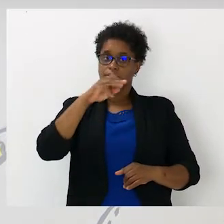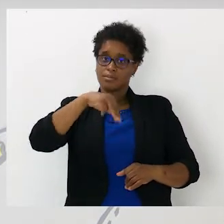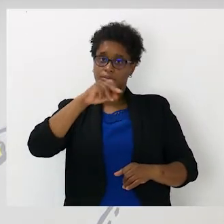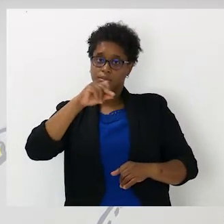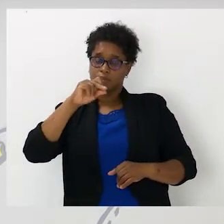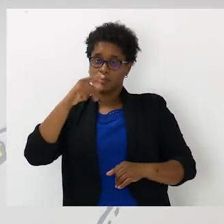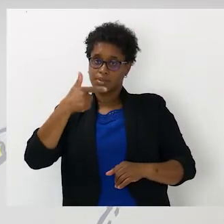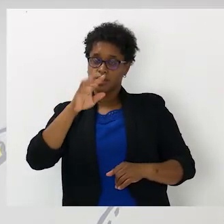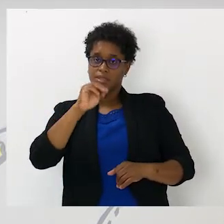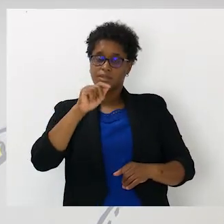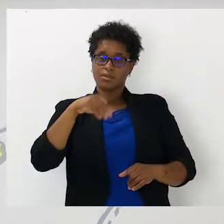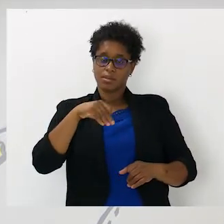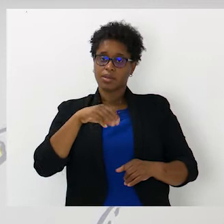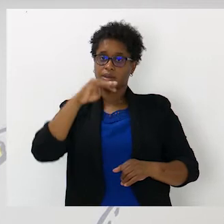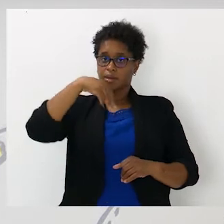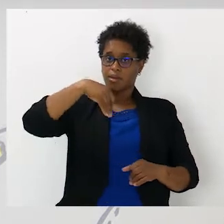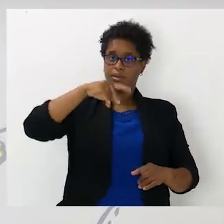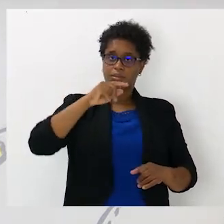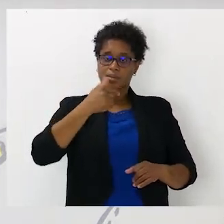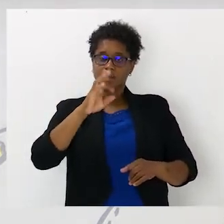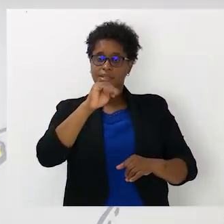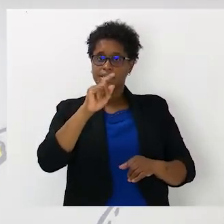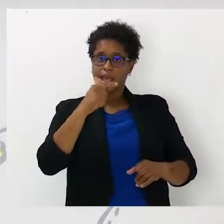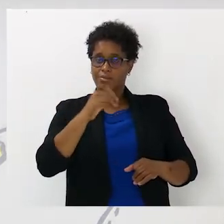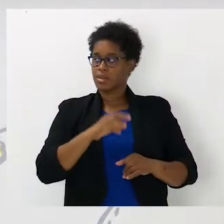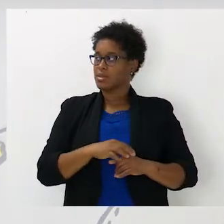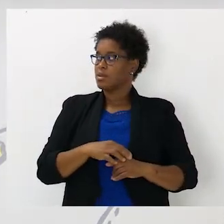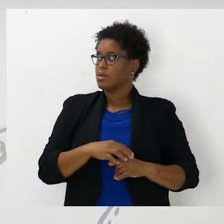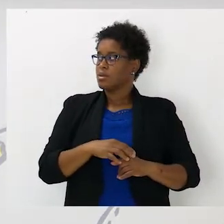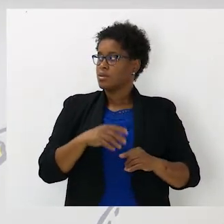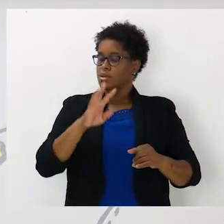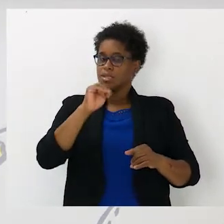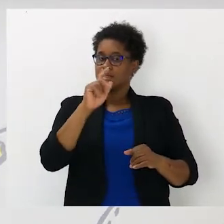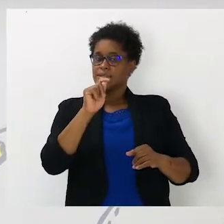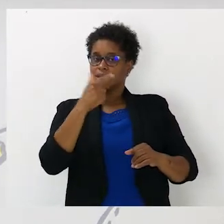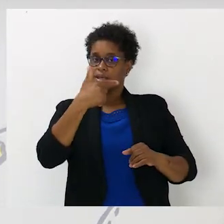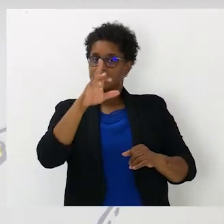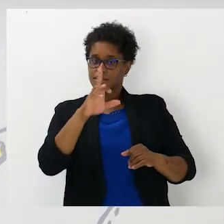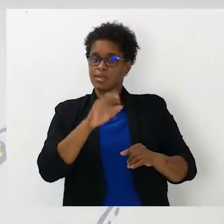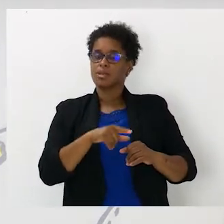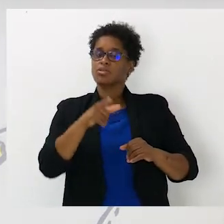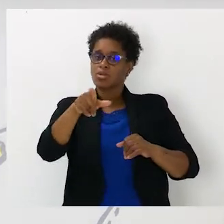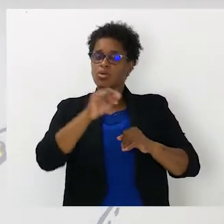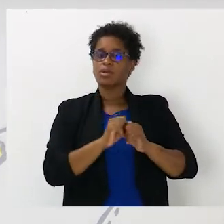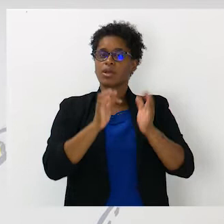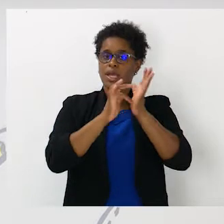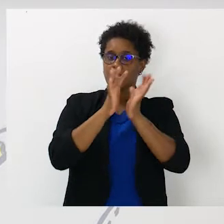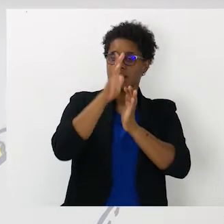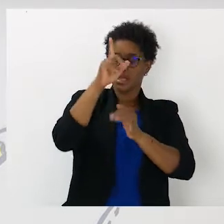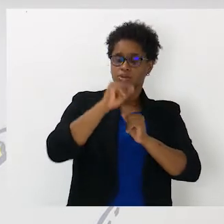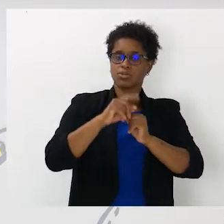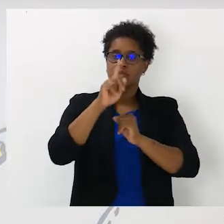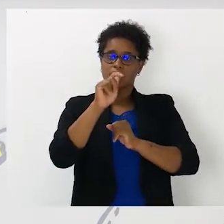Sekhmet, Ptah, Sete. São deuses